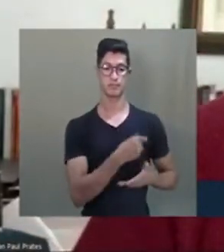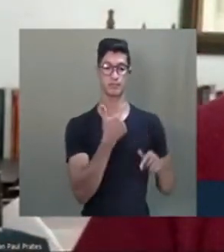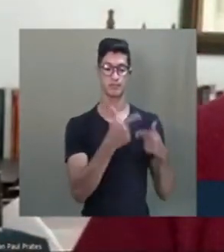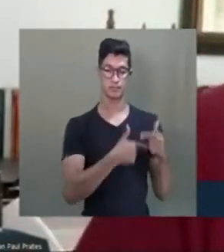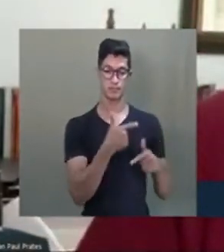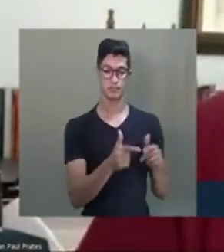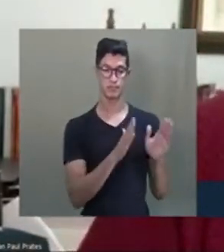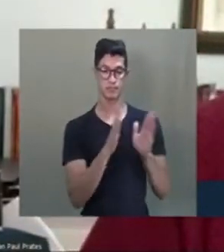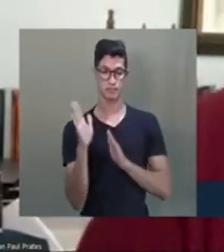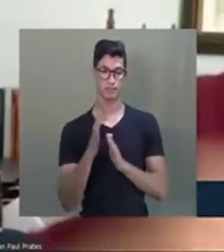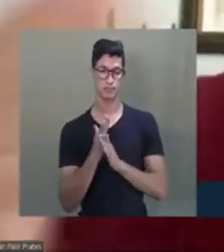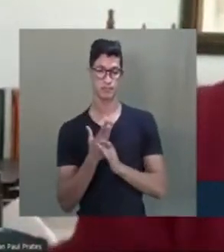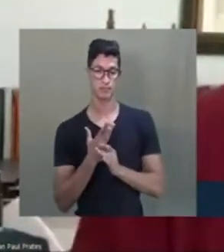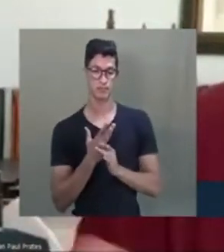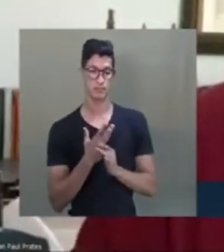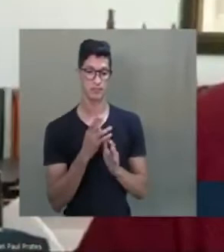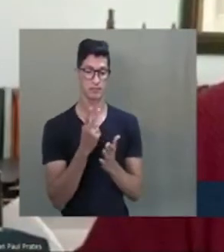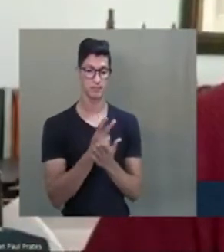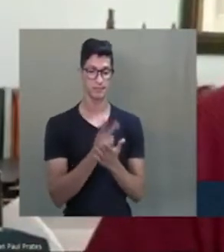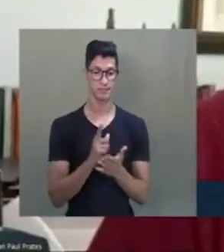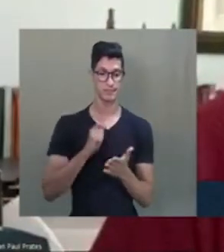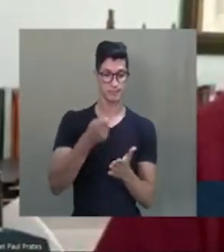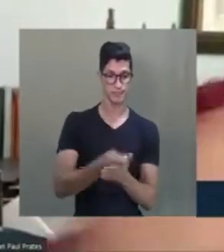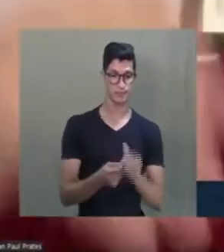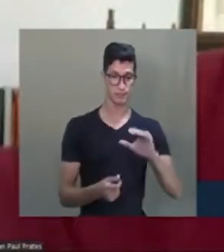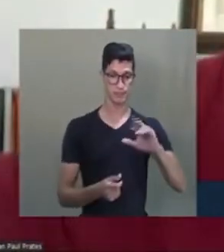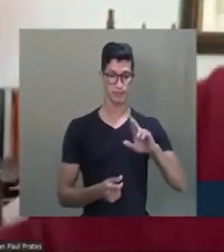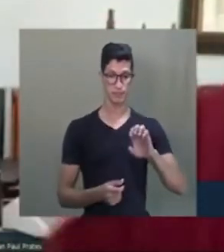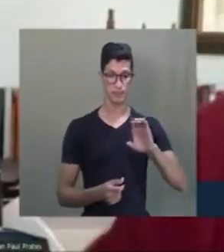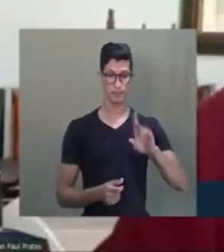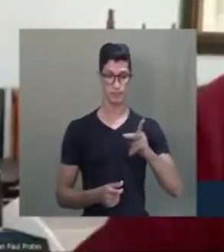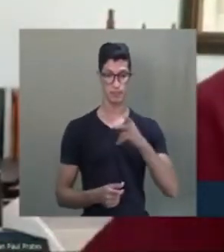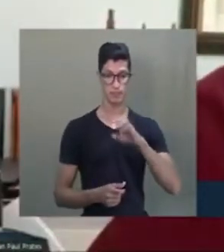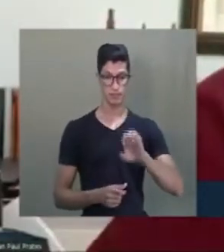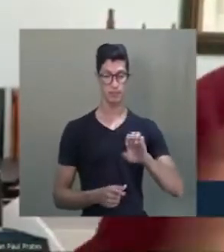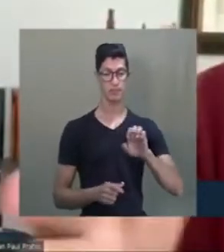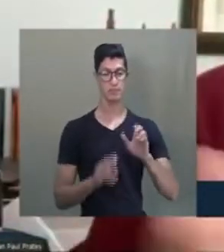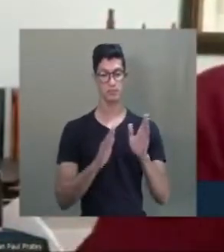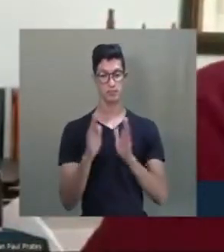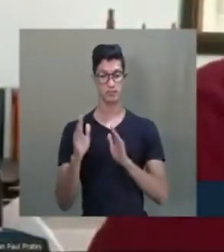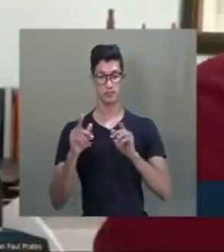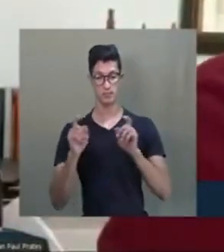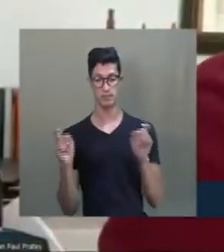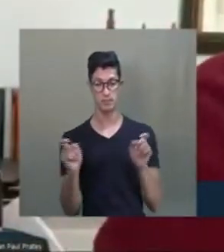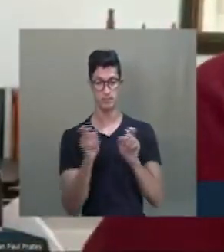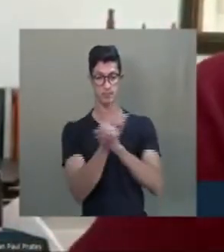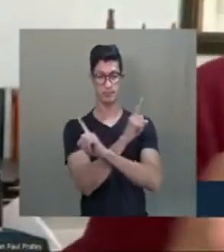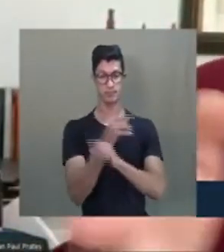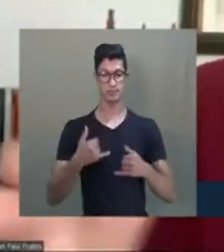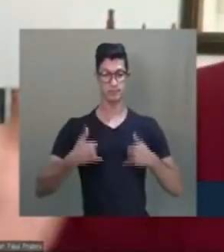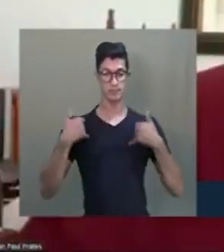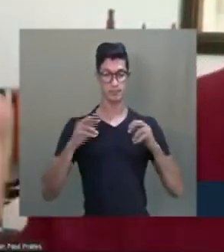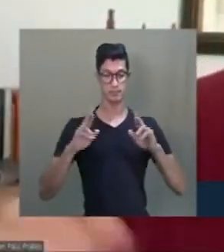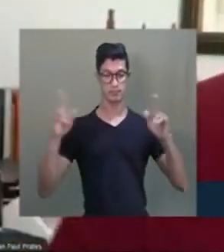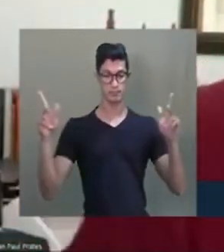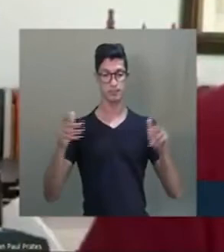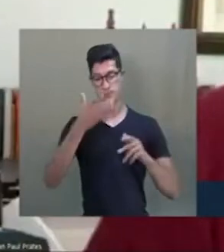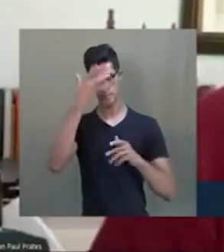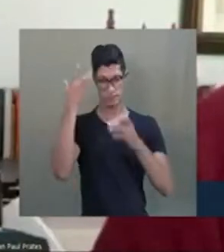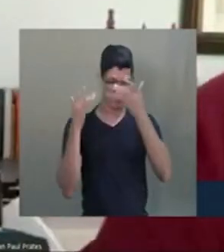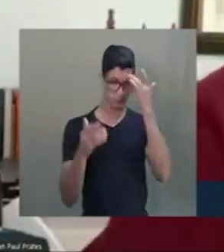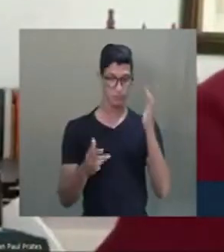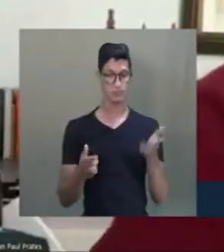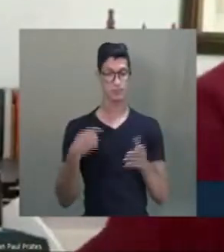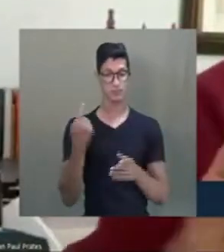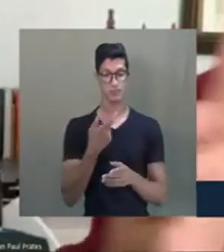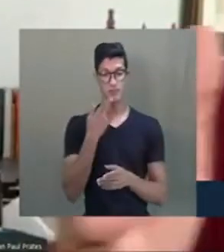por um período, mesmo que se pague a creche depois de um certo período, a criança evolui. É, são idades diferentes, pessoal. A